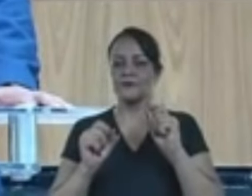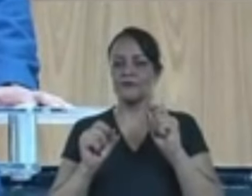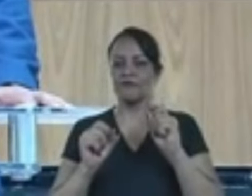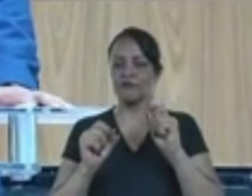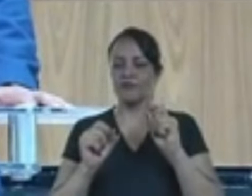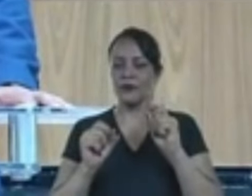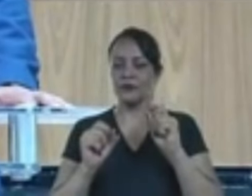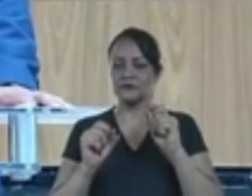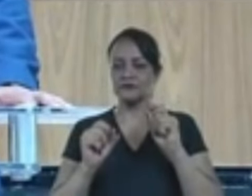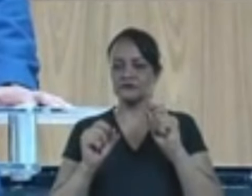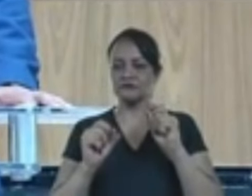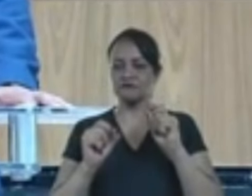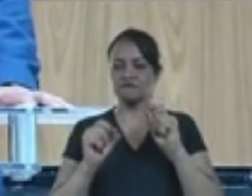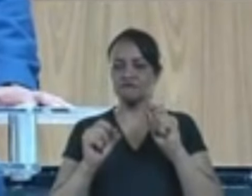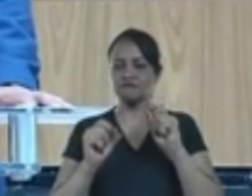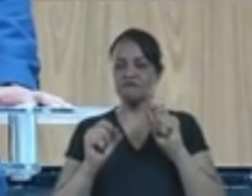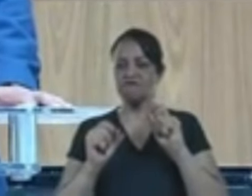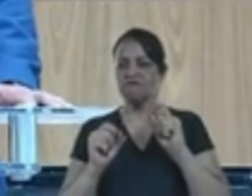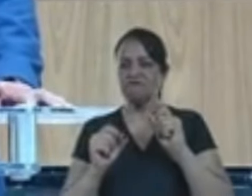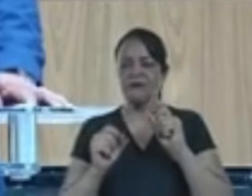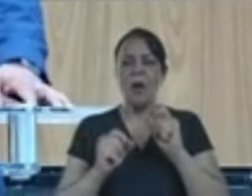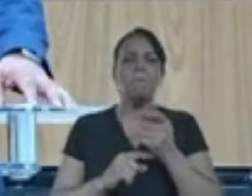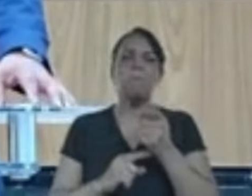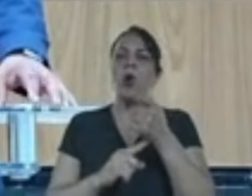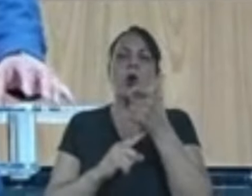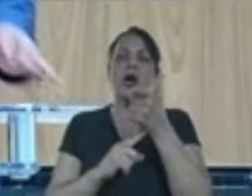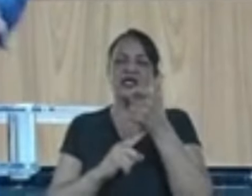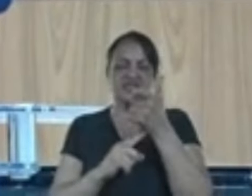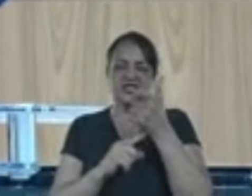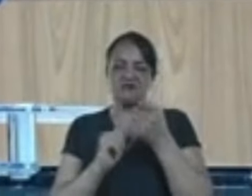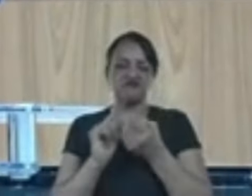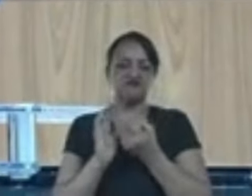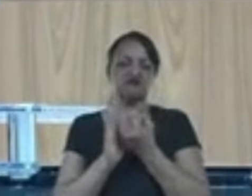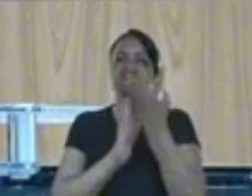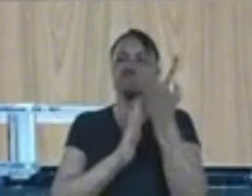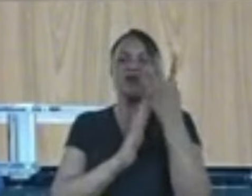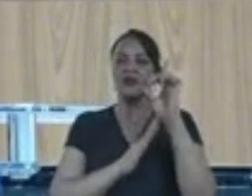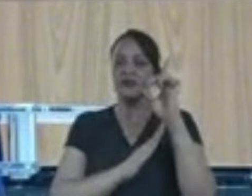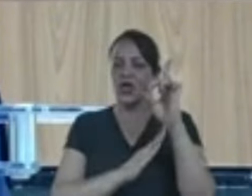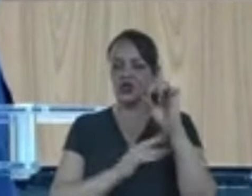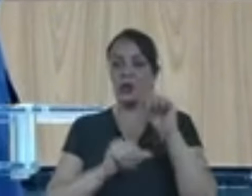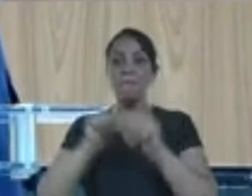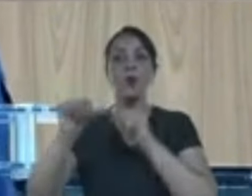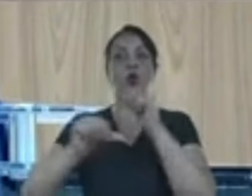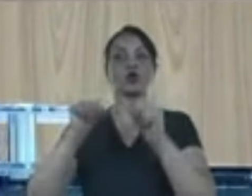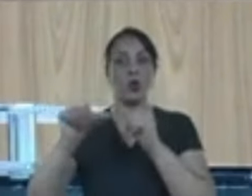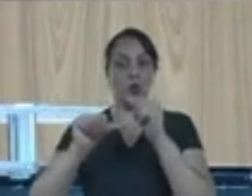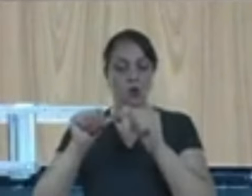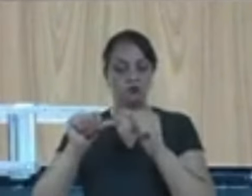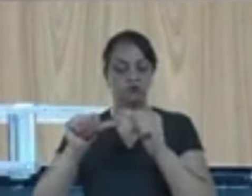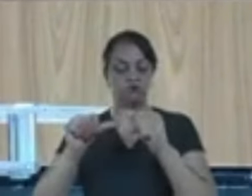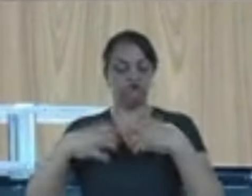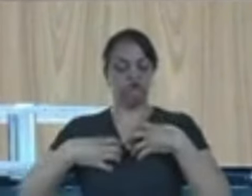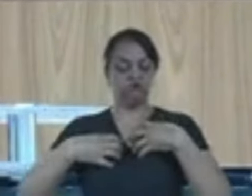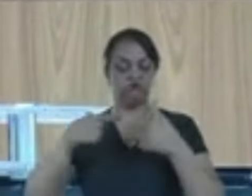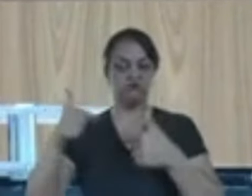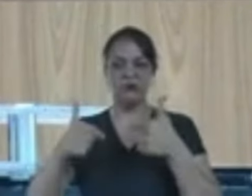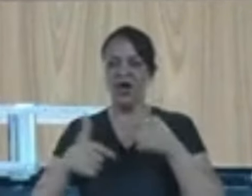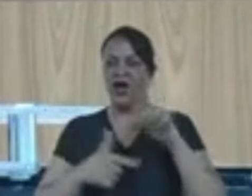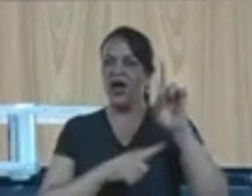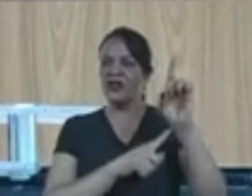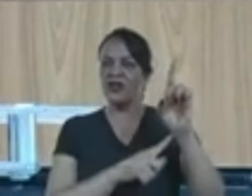Poucas vezes Deus quebrou protocolos, mas ele quebrou esse protocolo porque ele não tinha nada a ver com o estrangeiro. Ele não era Deus